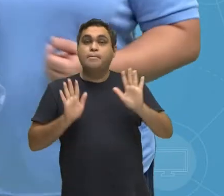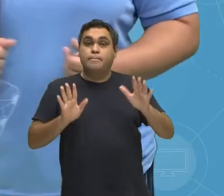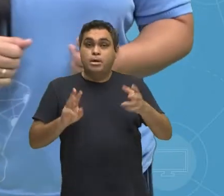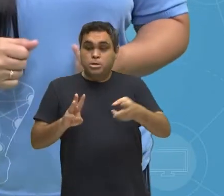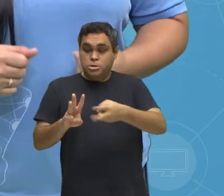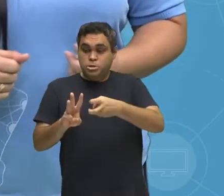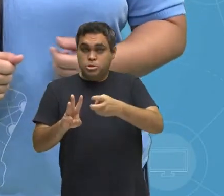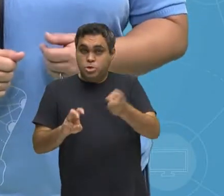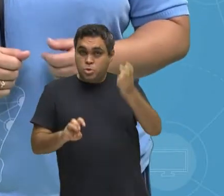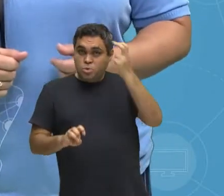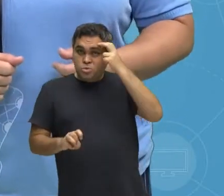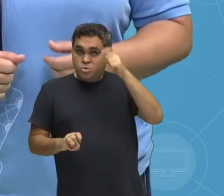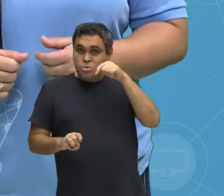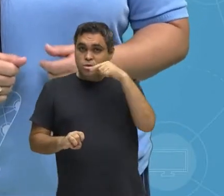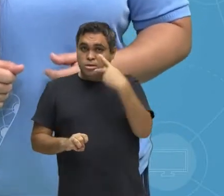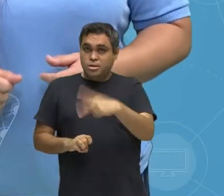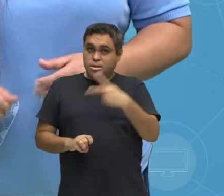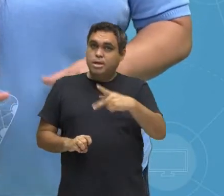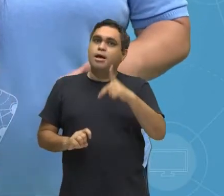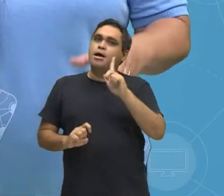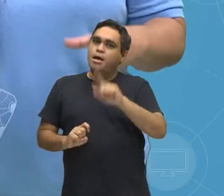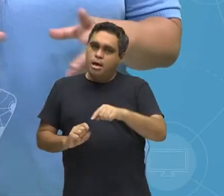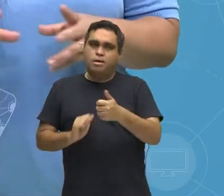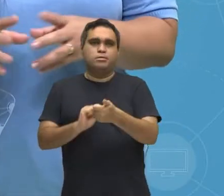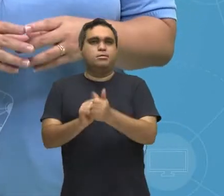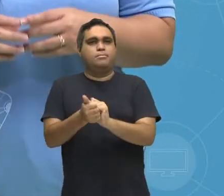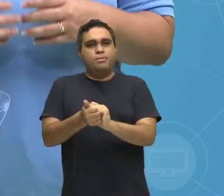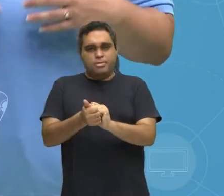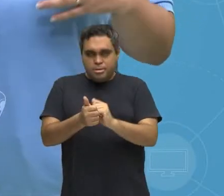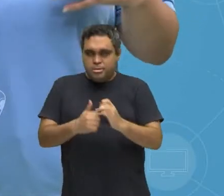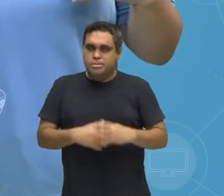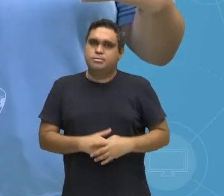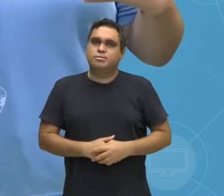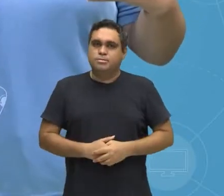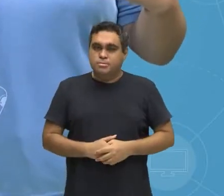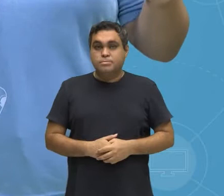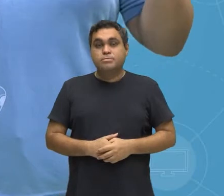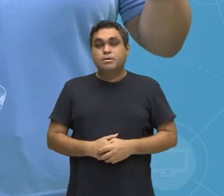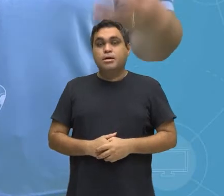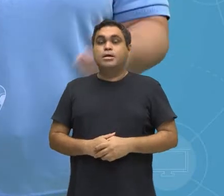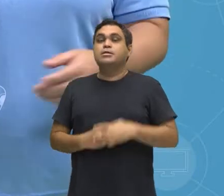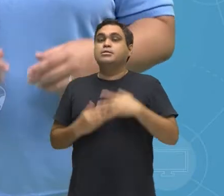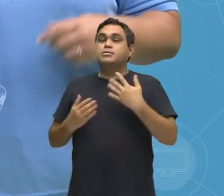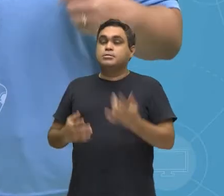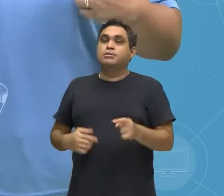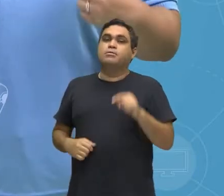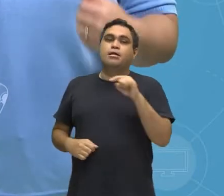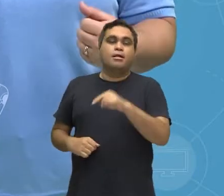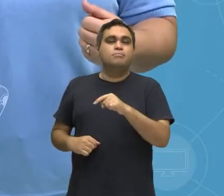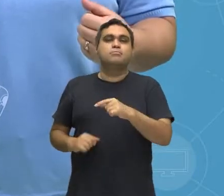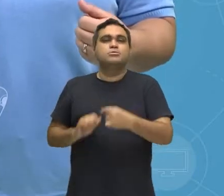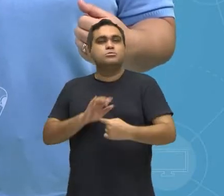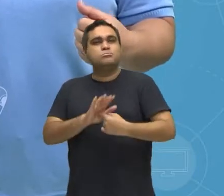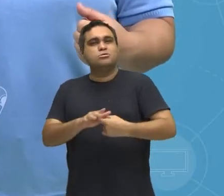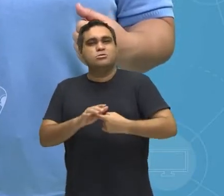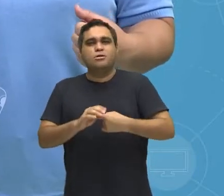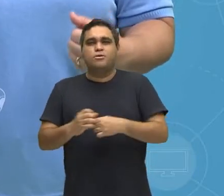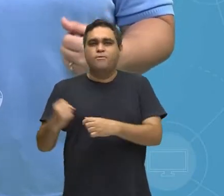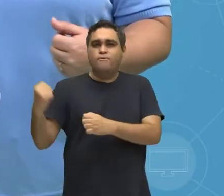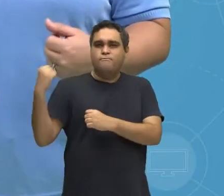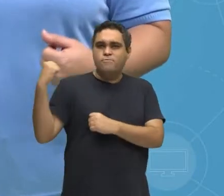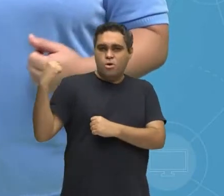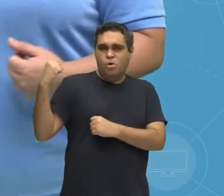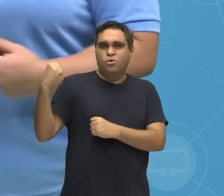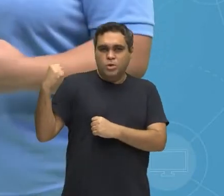indígena o cabo de guerra é um esporte e é um dos esportes onde eles vão demonstrar toda a sua força,